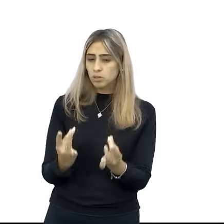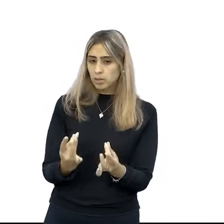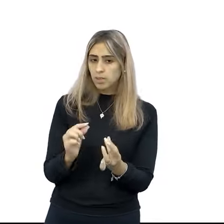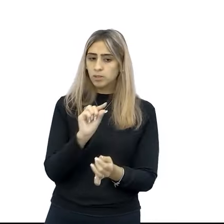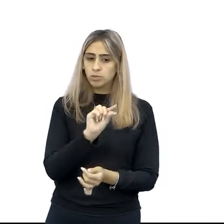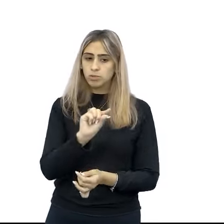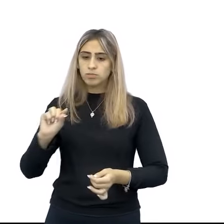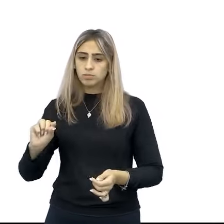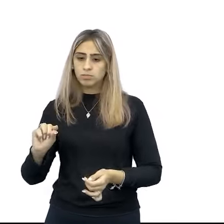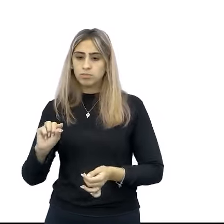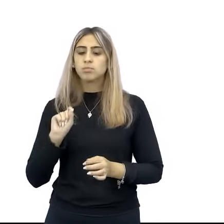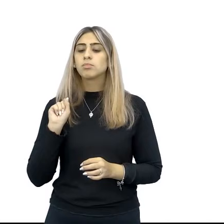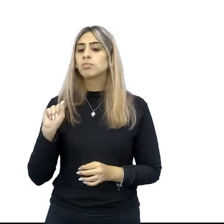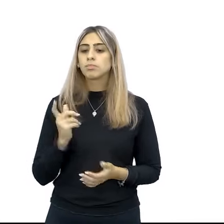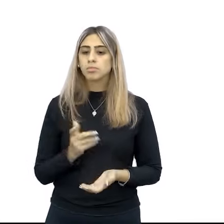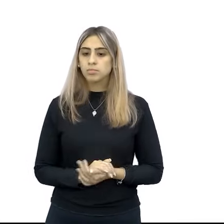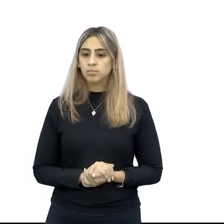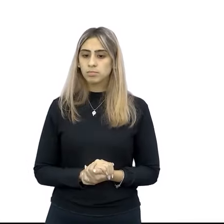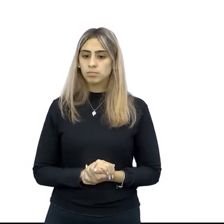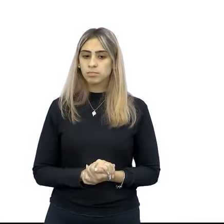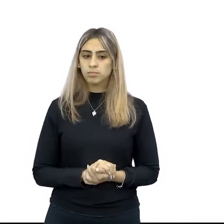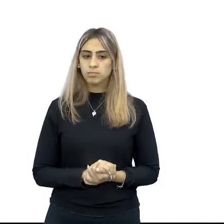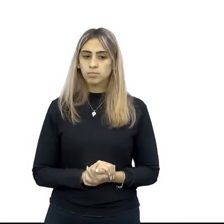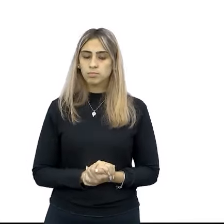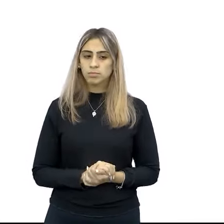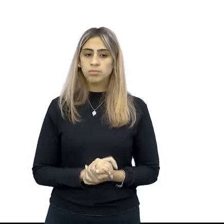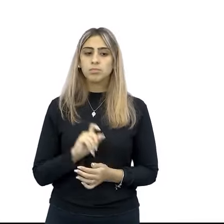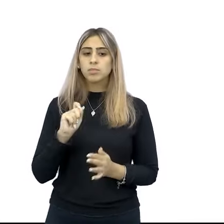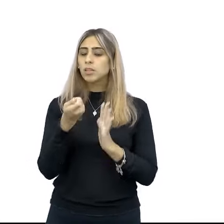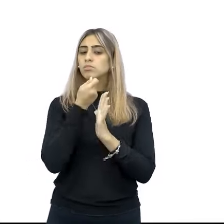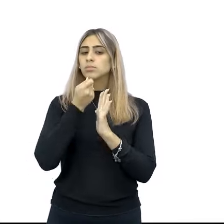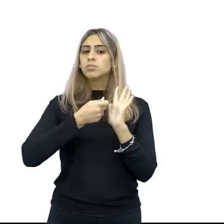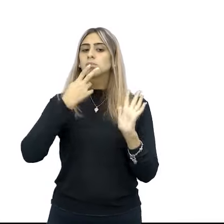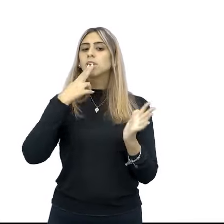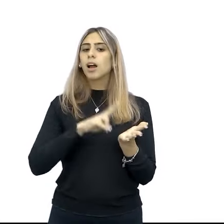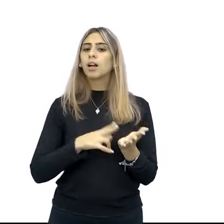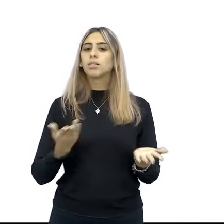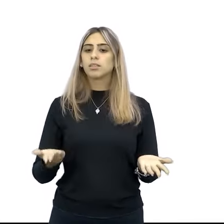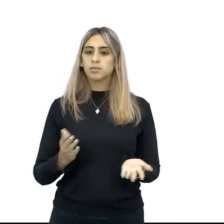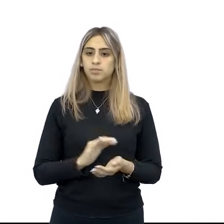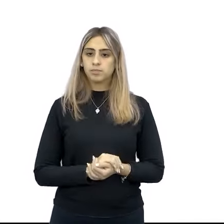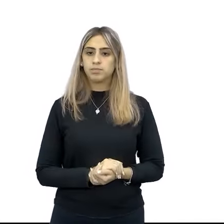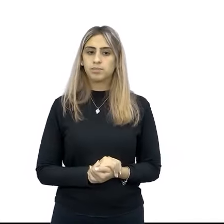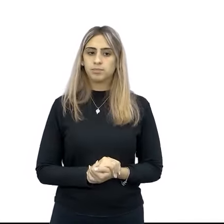Atenciosamente. E então, quem escreveu essa carta?